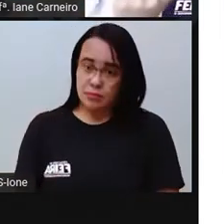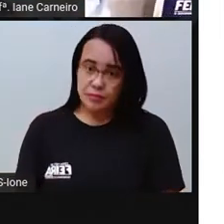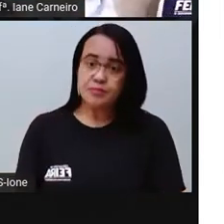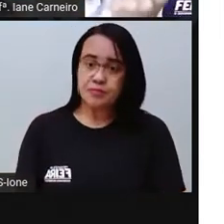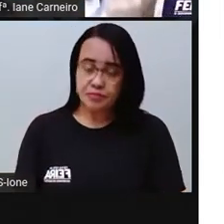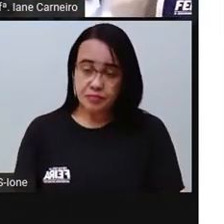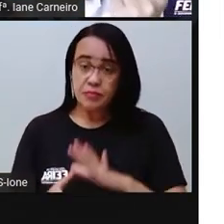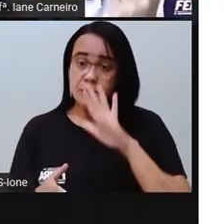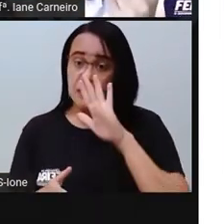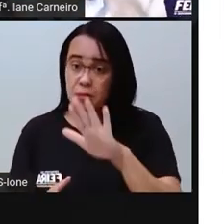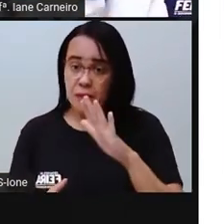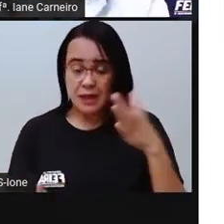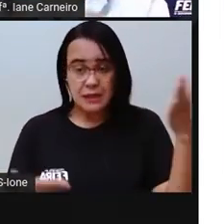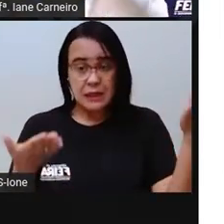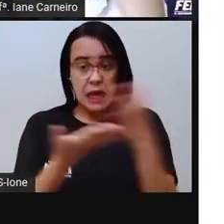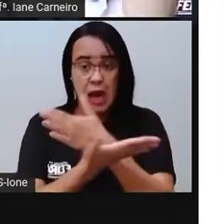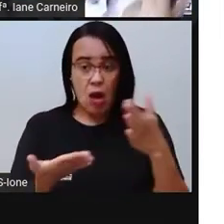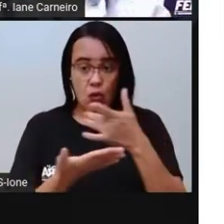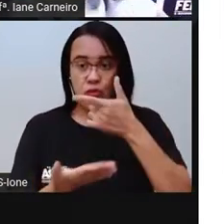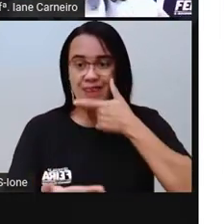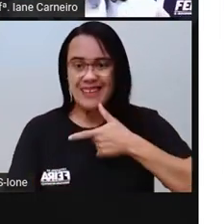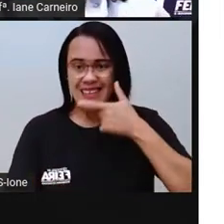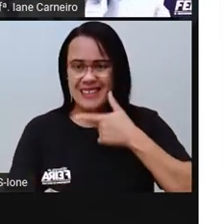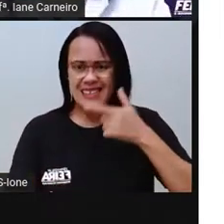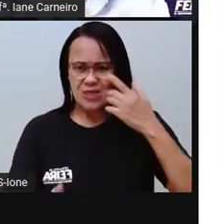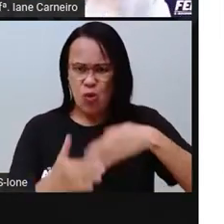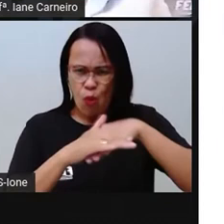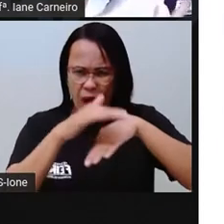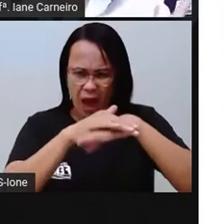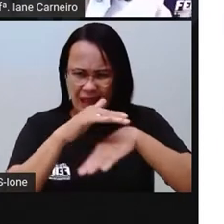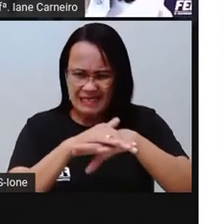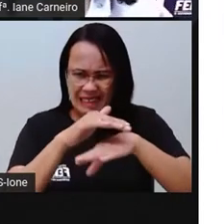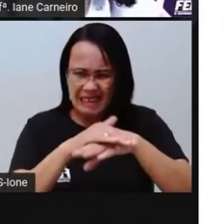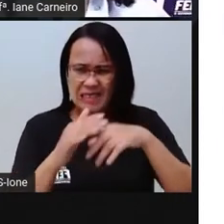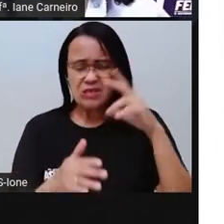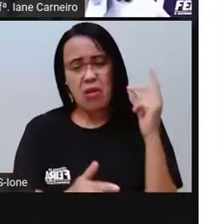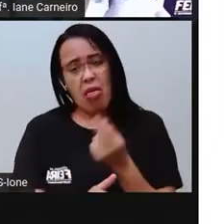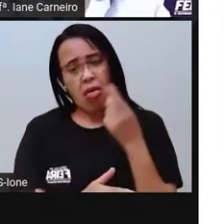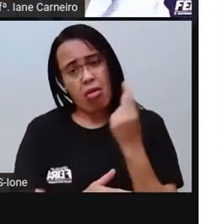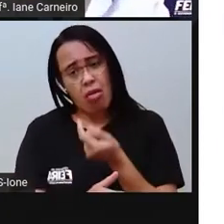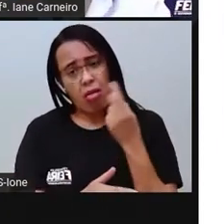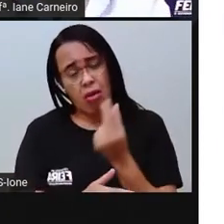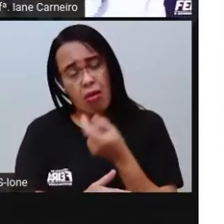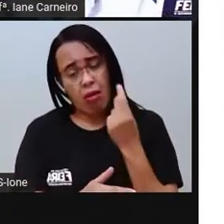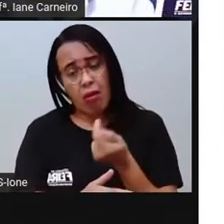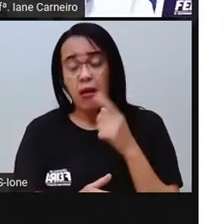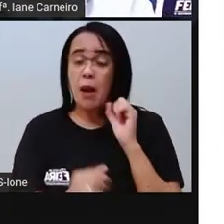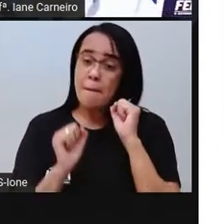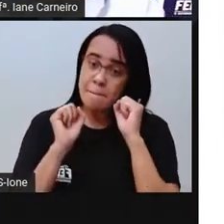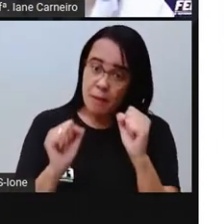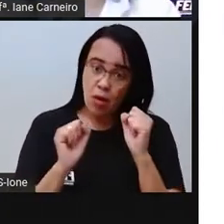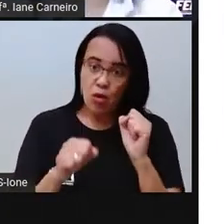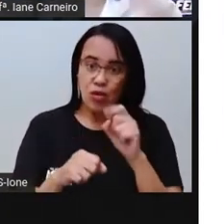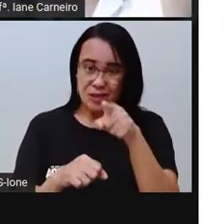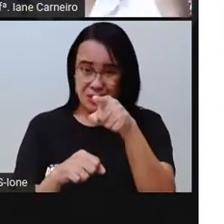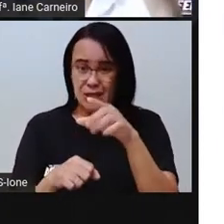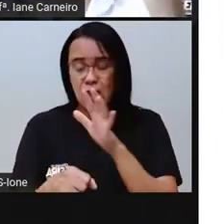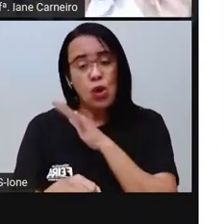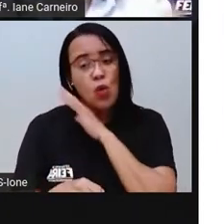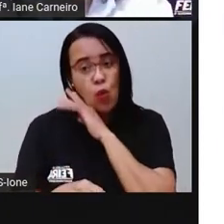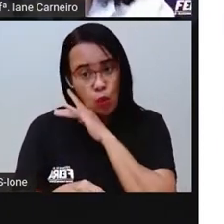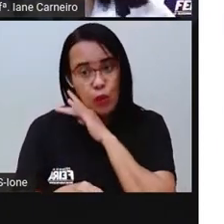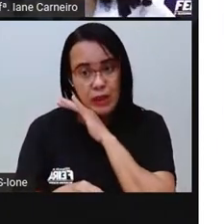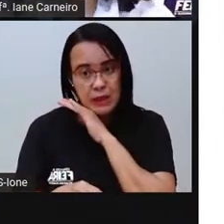Que fica muito tempo na geladeira e fica estragado. Esse aí a gente não pode comer, certo? Só pode comer o queijo que tem fungos que